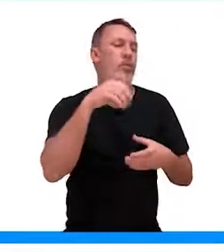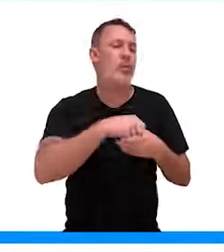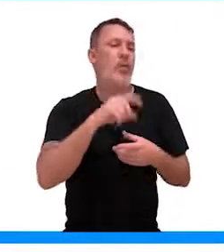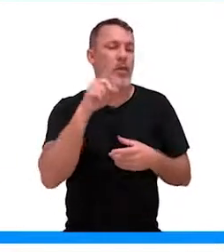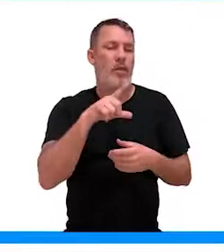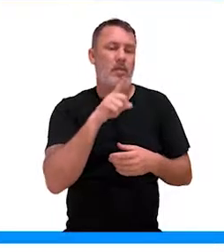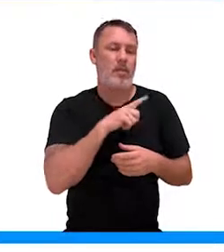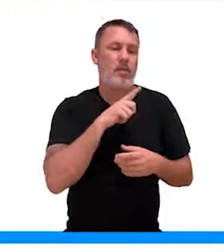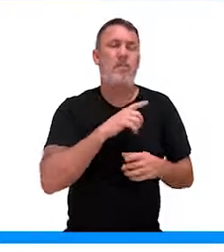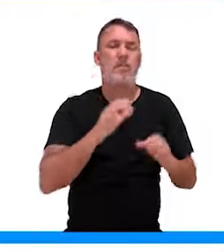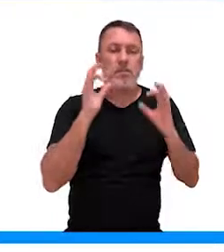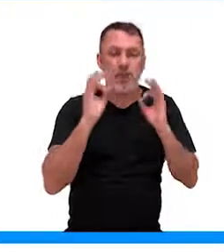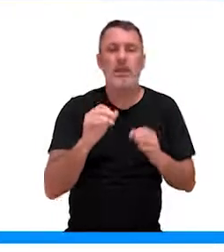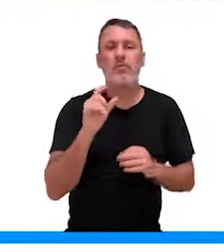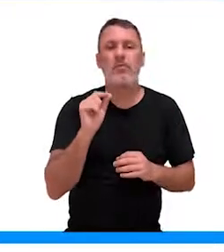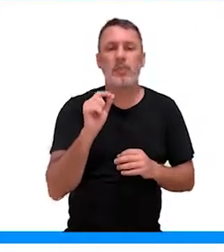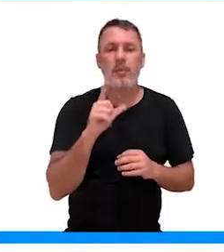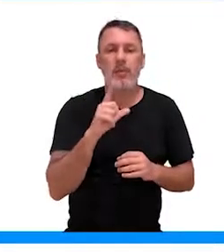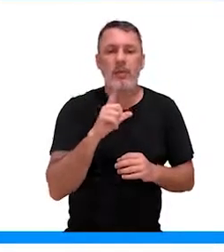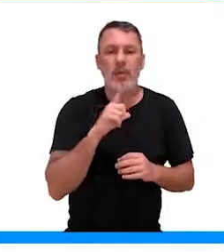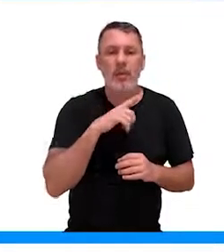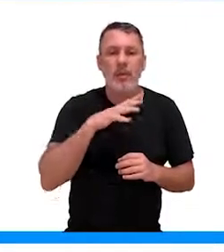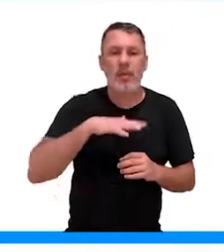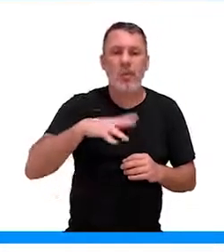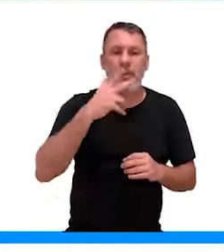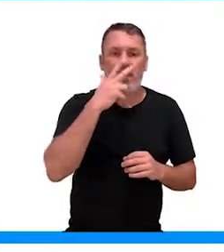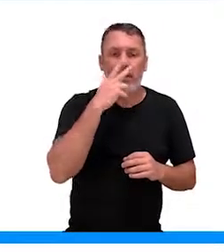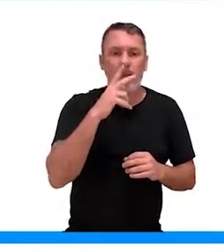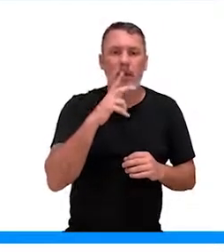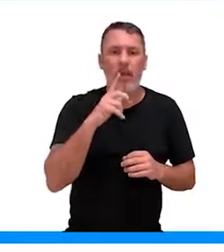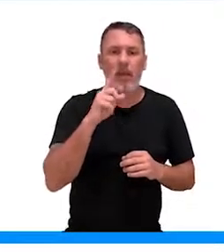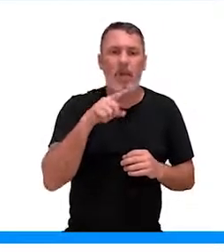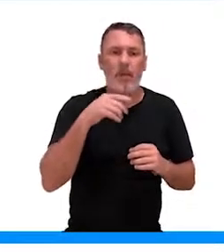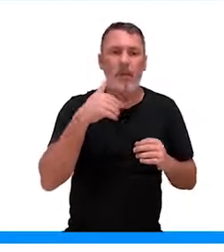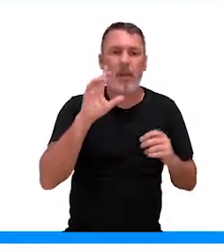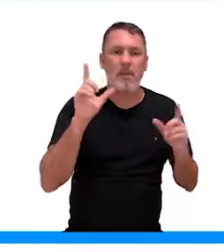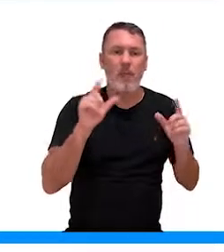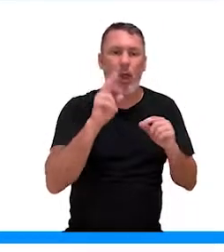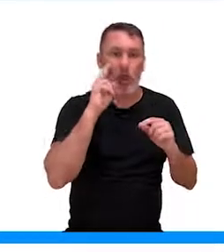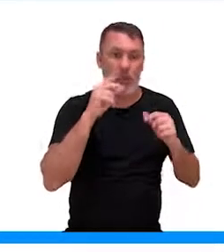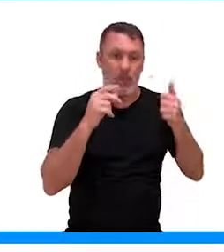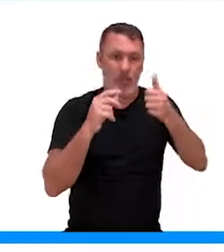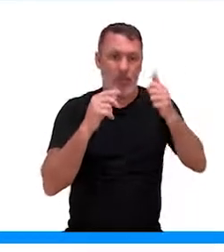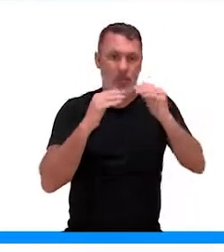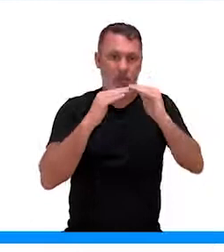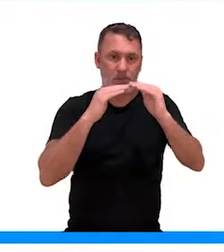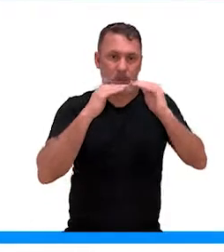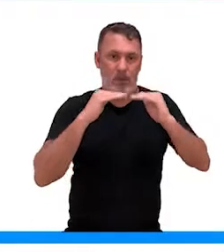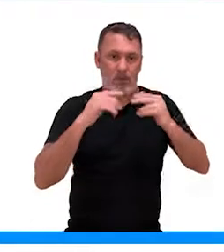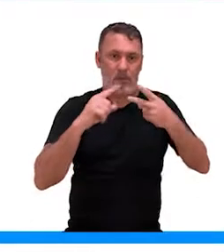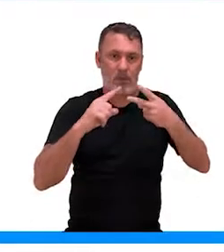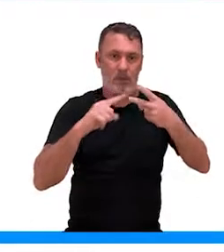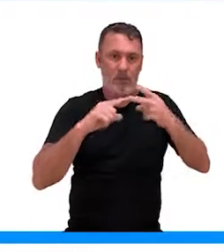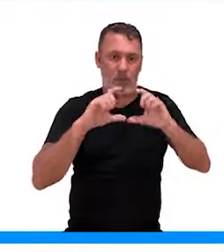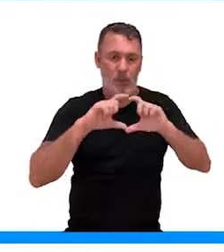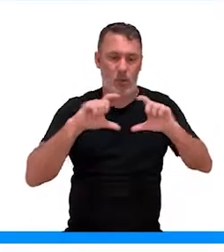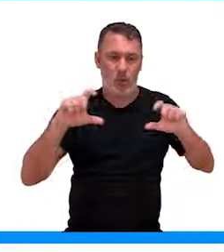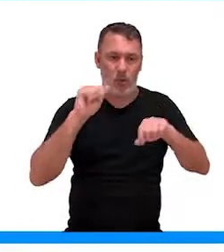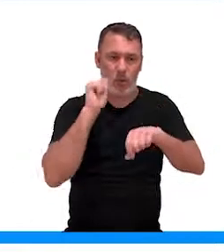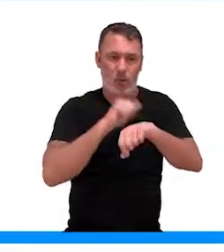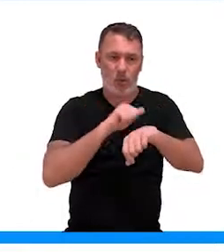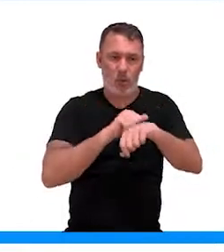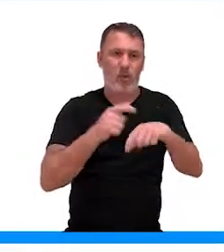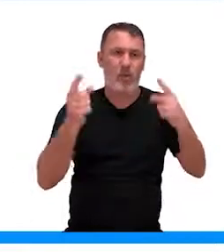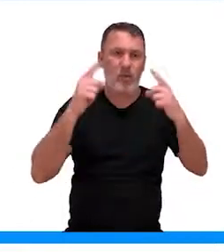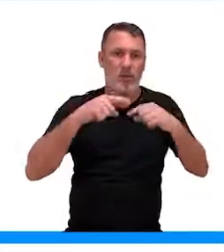tem ali, de fato, um menor índice de porosidade, tá? Entre as composições rochosas. Então,